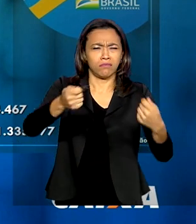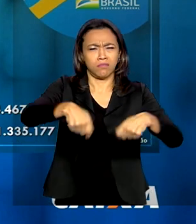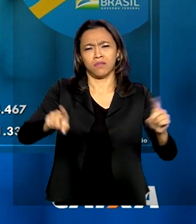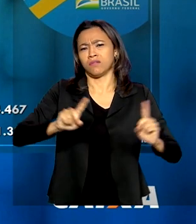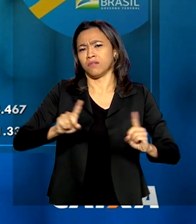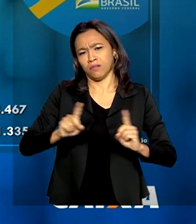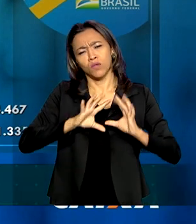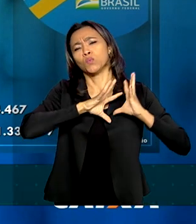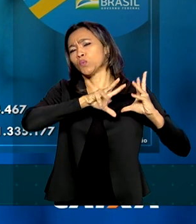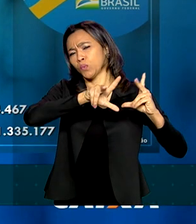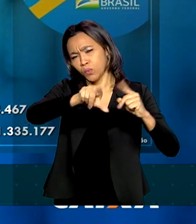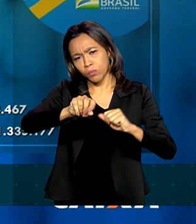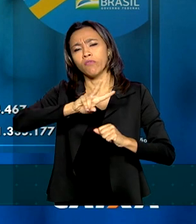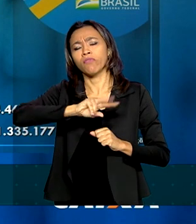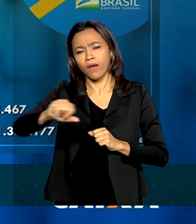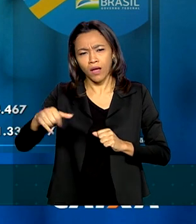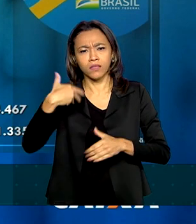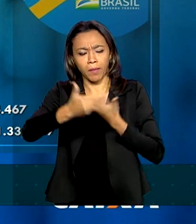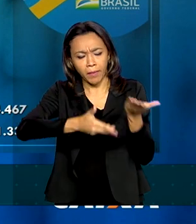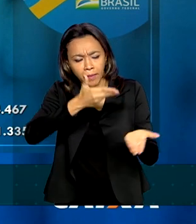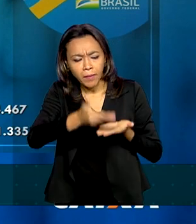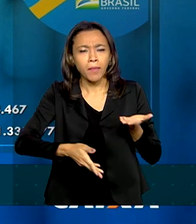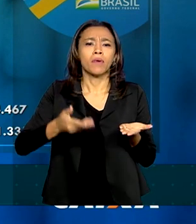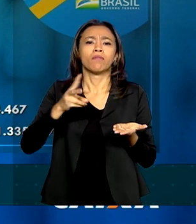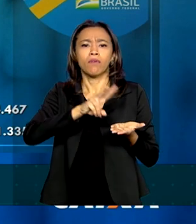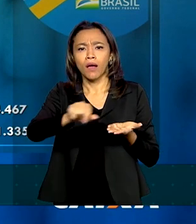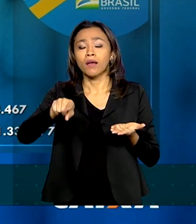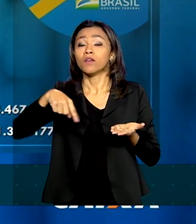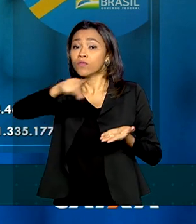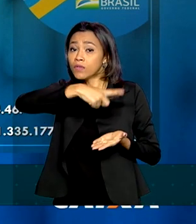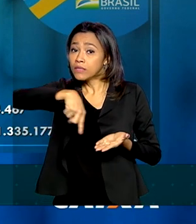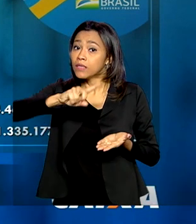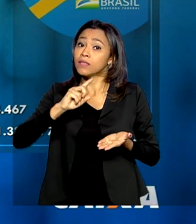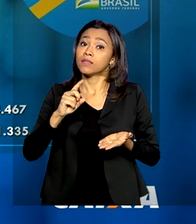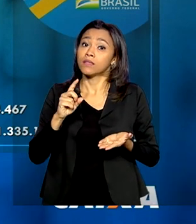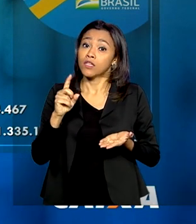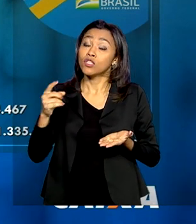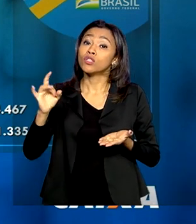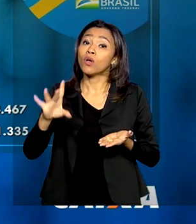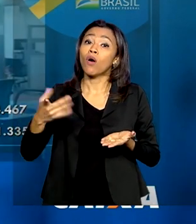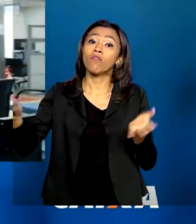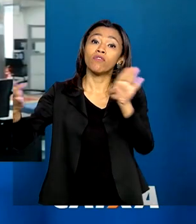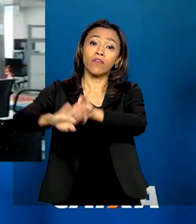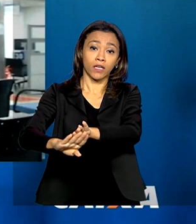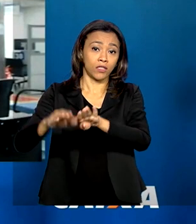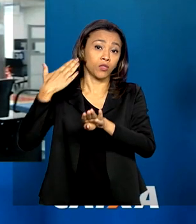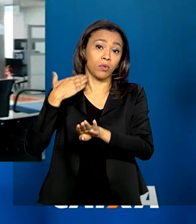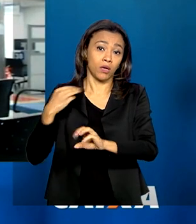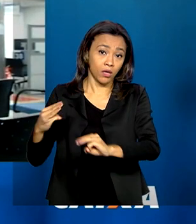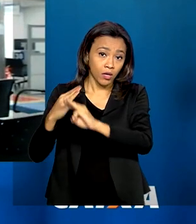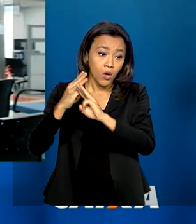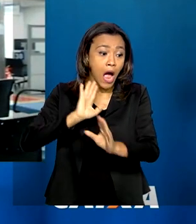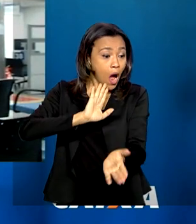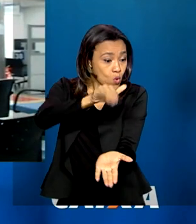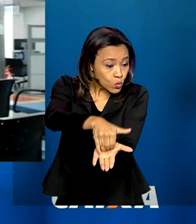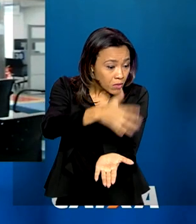atendidas, então vocês podem, comecem, a gente só vai fechar a agência depois de atender a